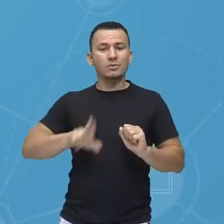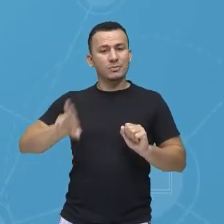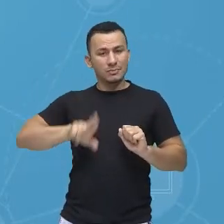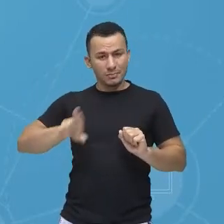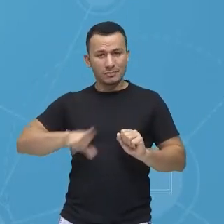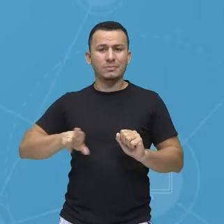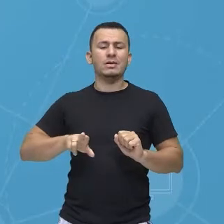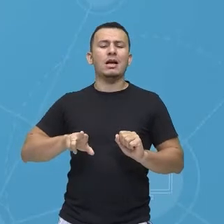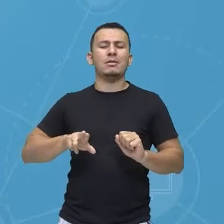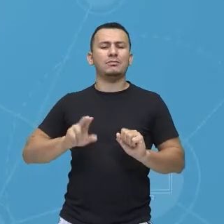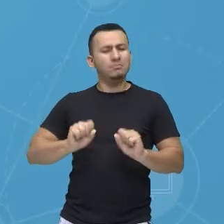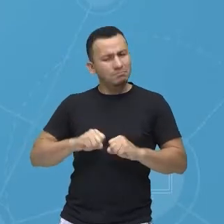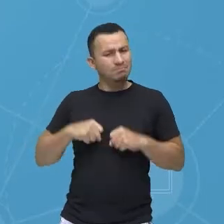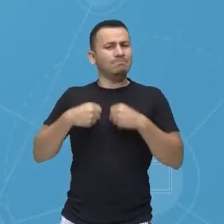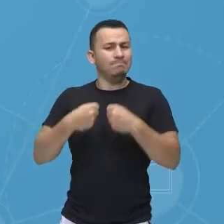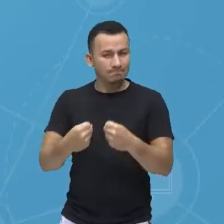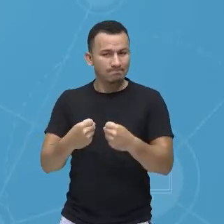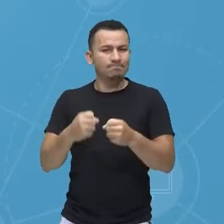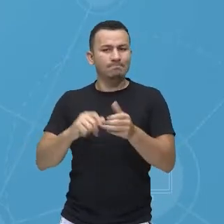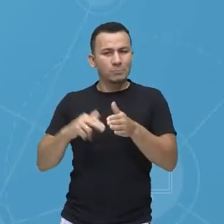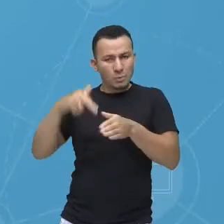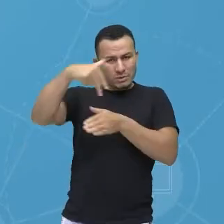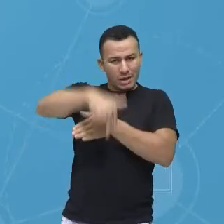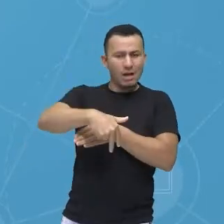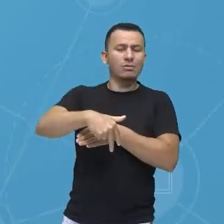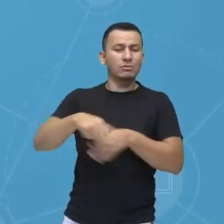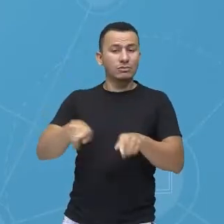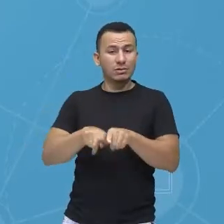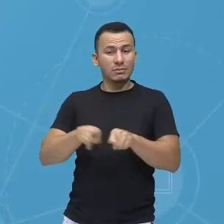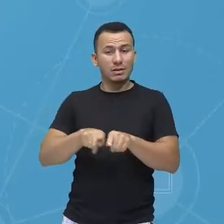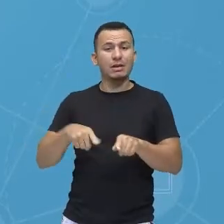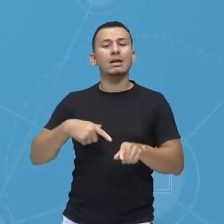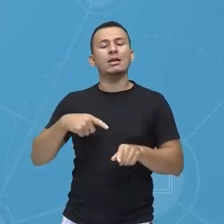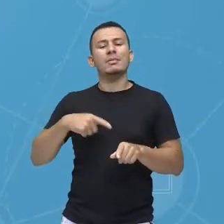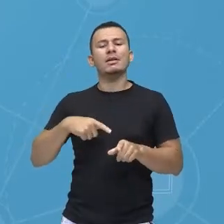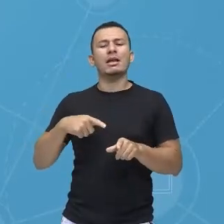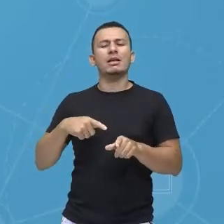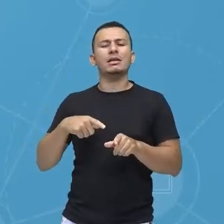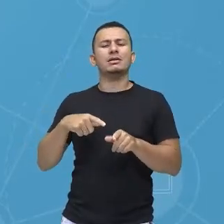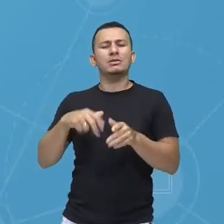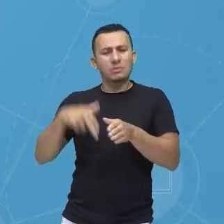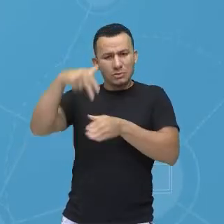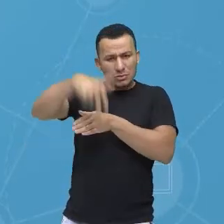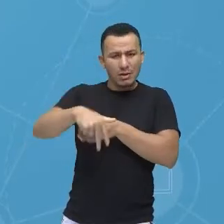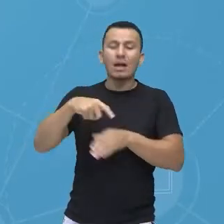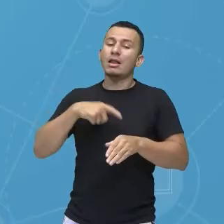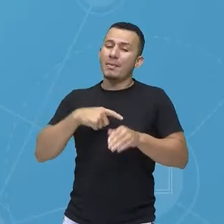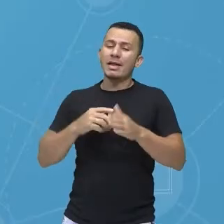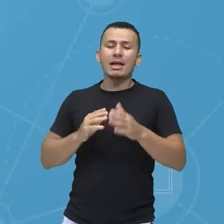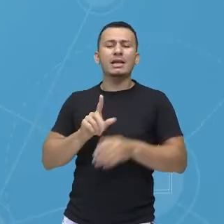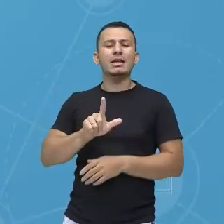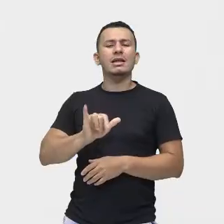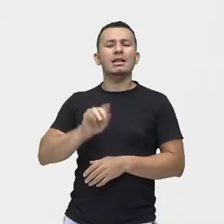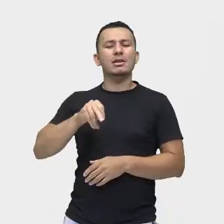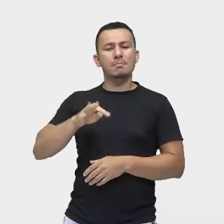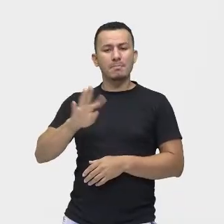corpo para você superar os obstáculos. Tem a superação dos obstáculos e limites, como a gente vai ver